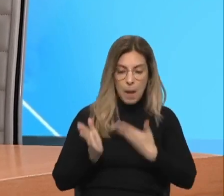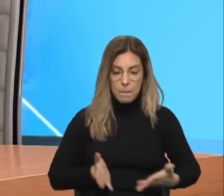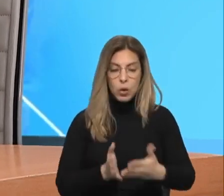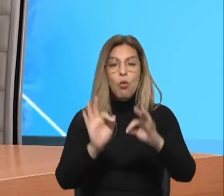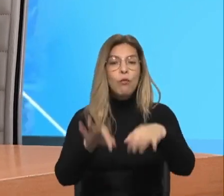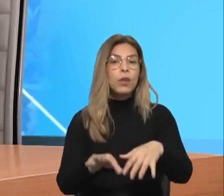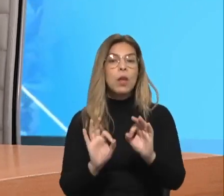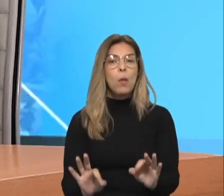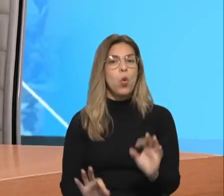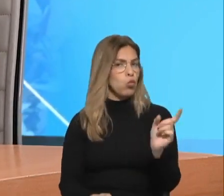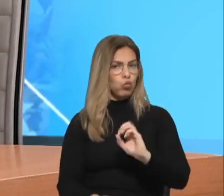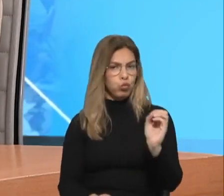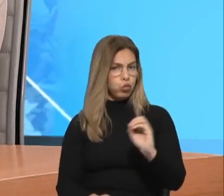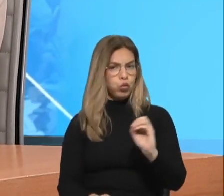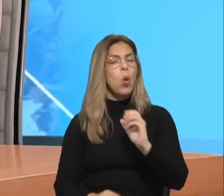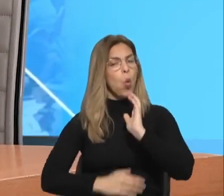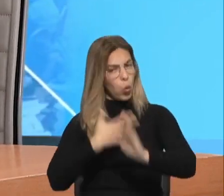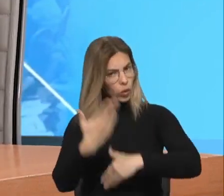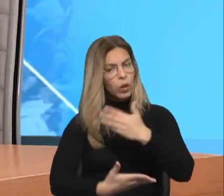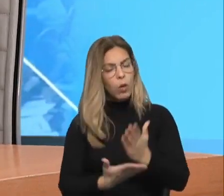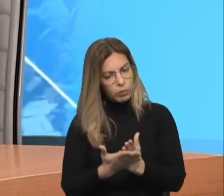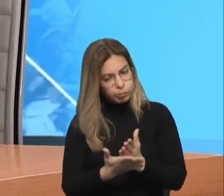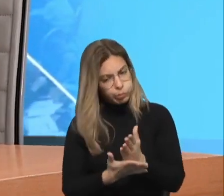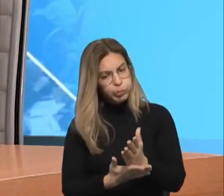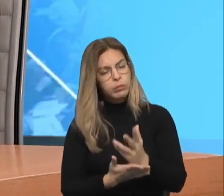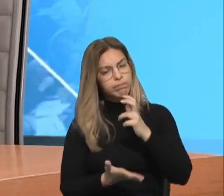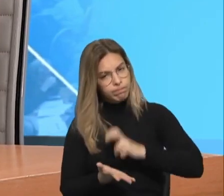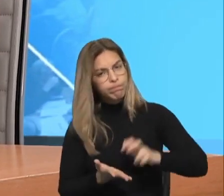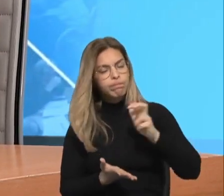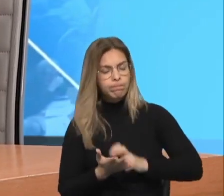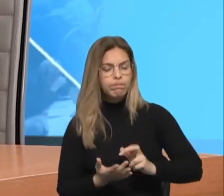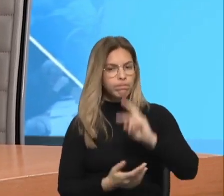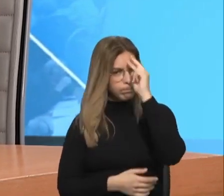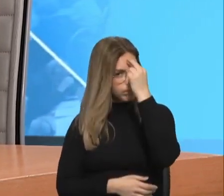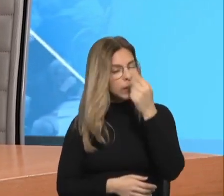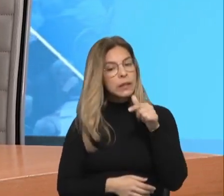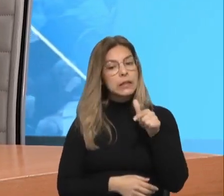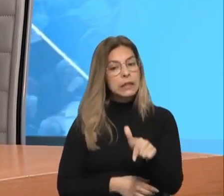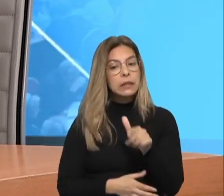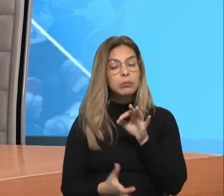e, portanto, continuaremos, nós na nossa Diocese, certamente noutras dioceses, e